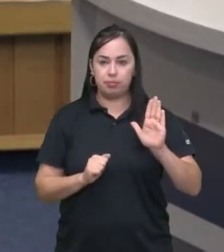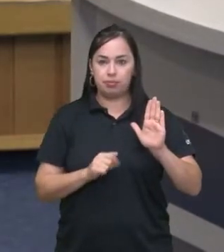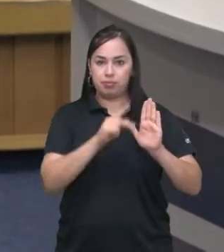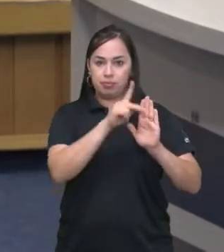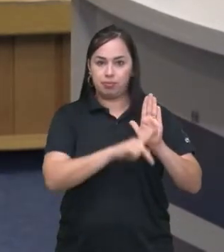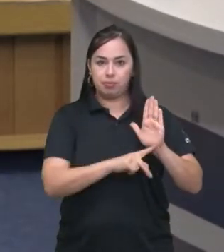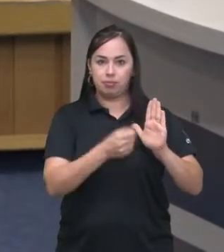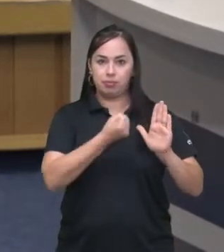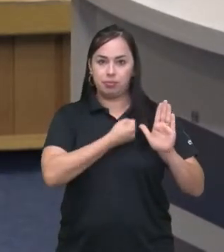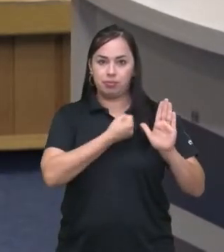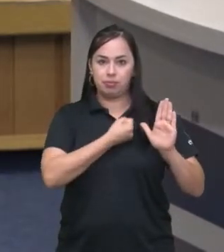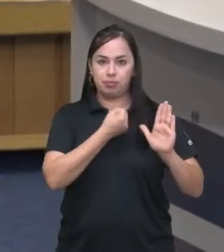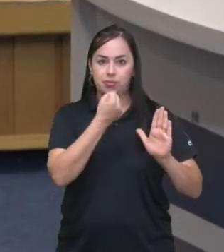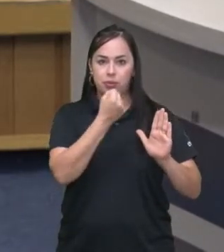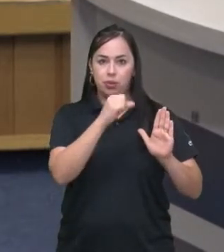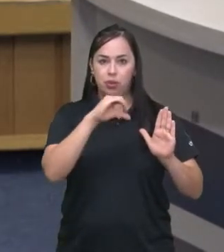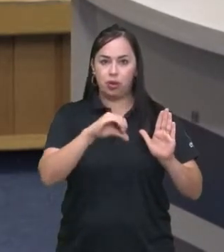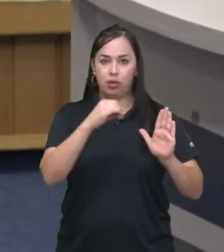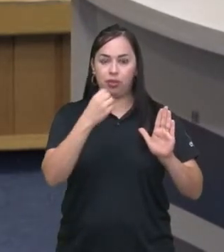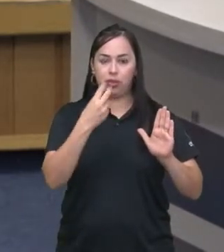Processo número